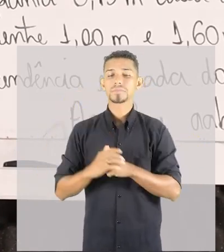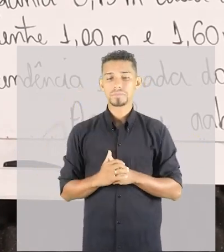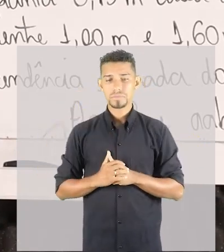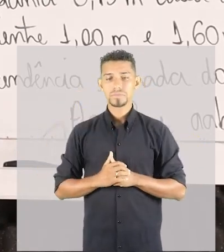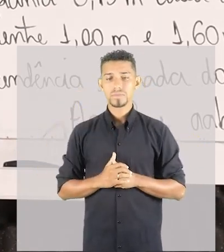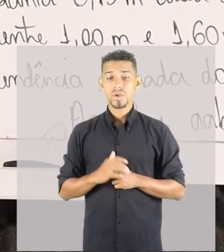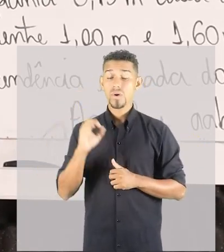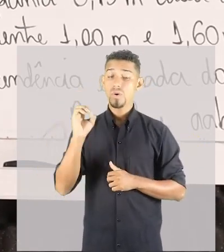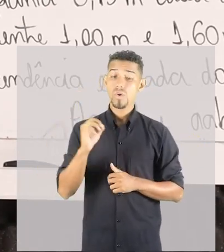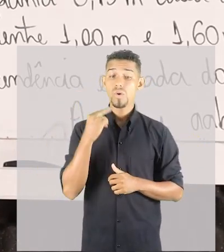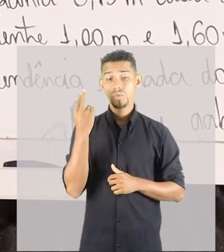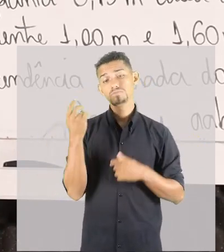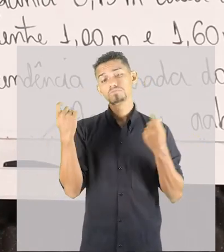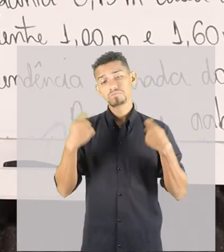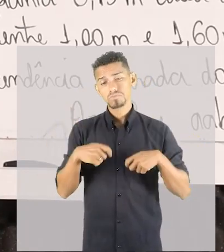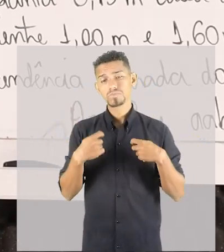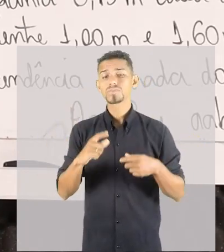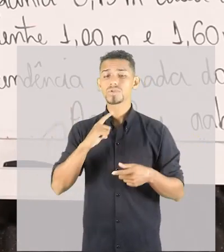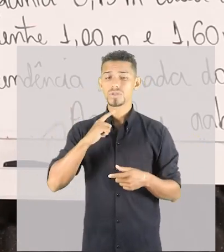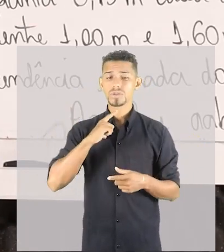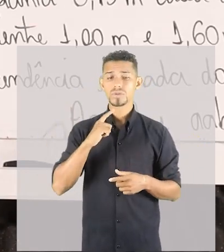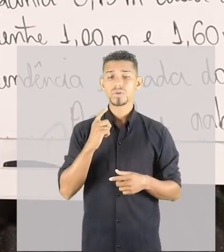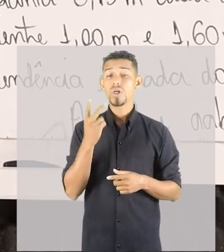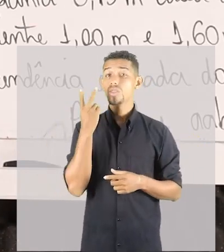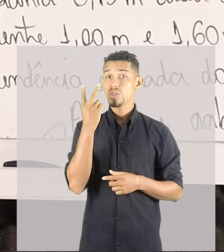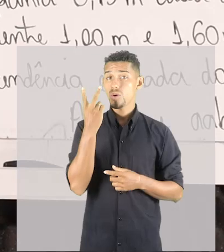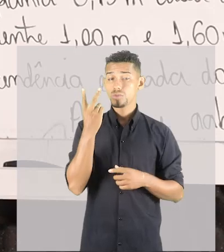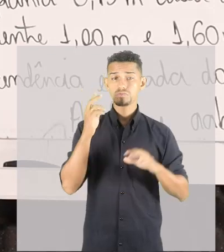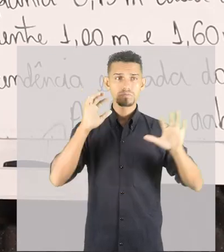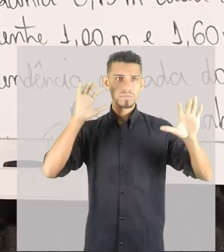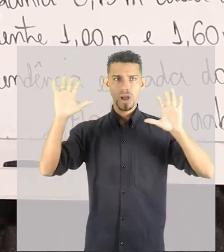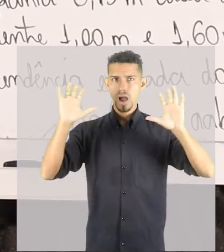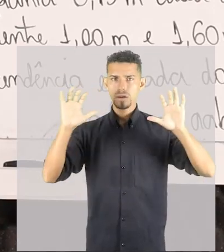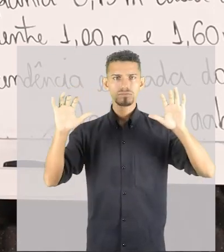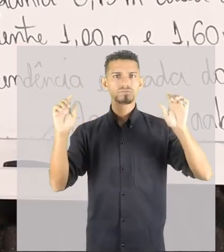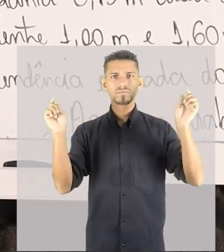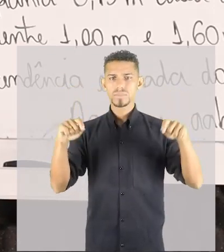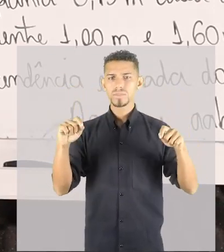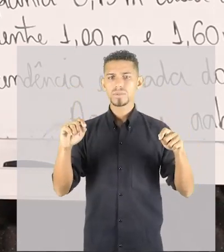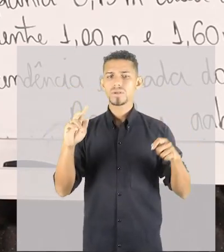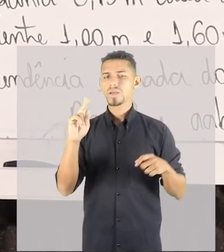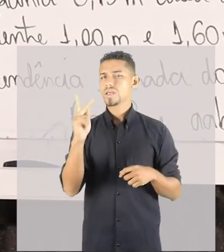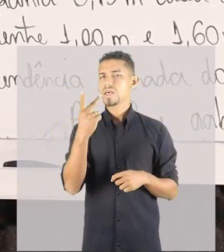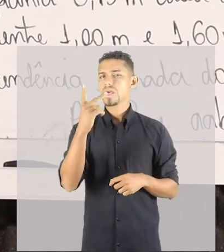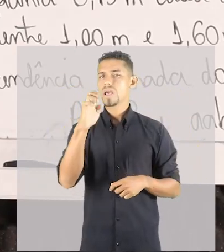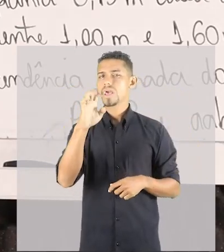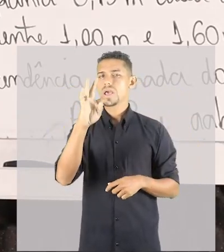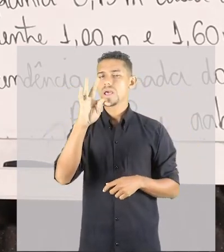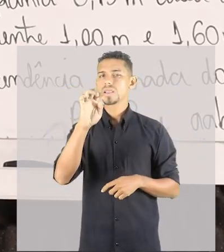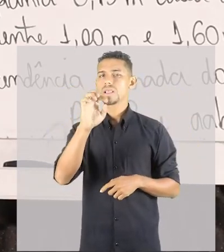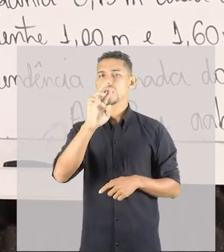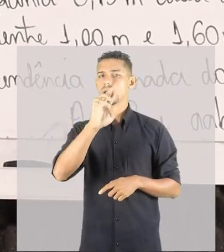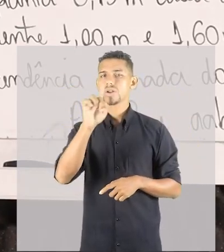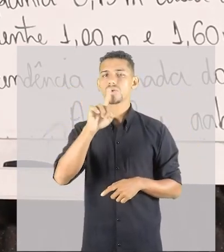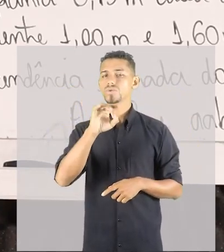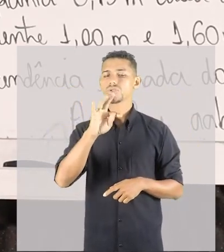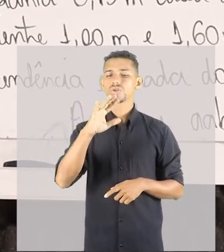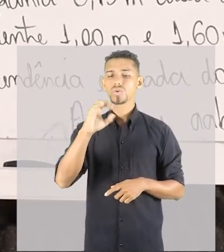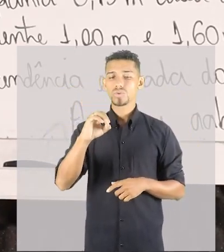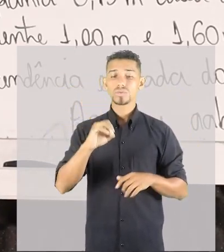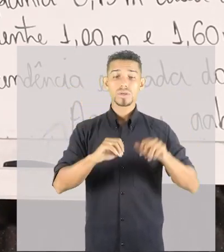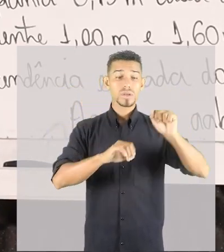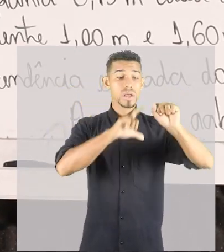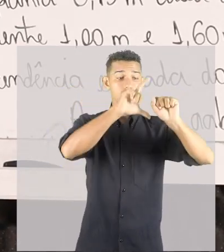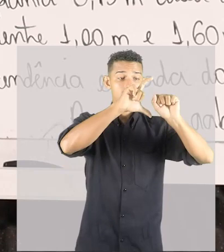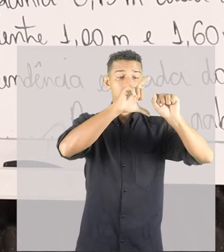Bzão. Ou a gente poderia ter 2 pares aí de genes heterozigotos, né? Poderia ser Azão,